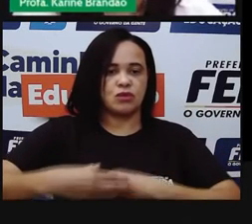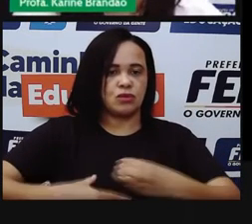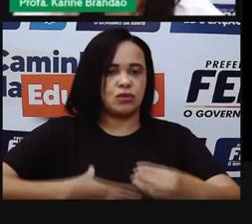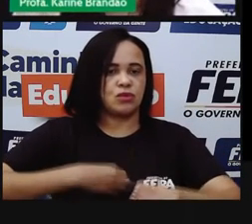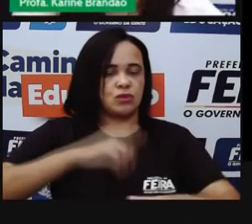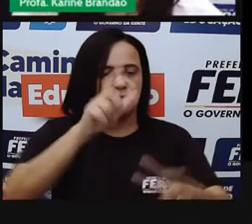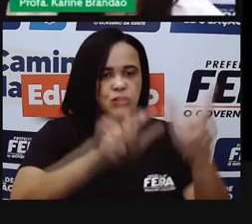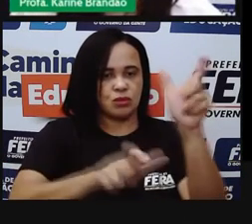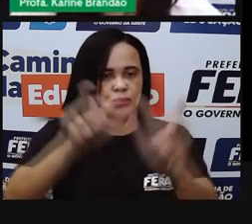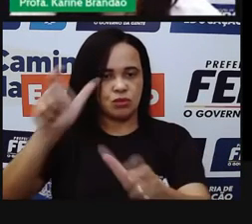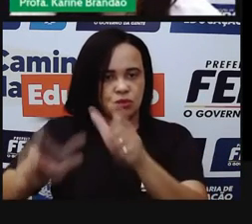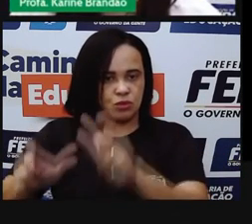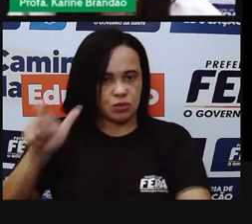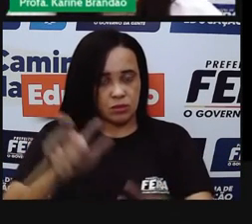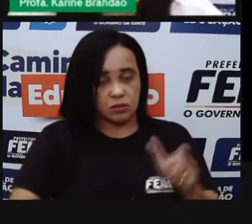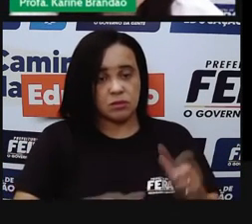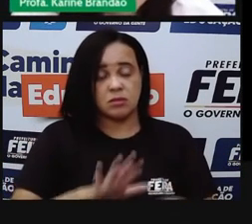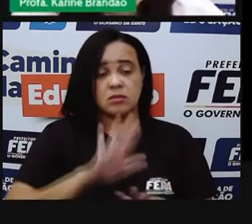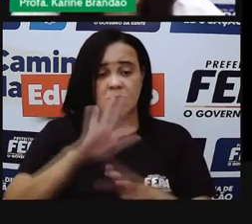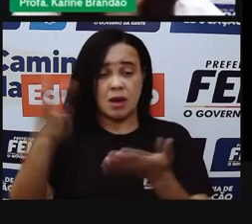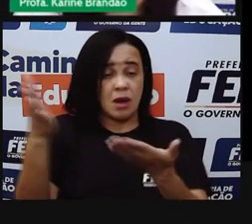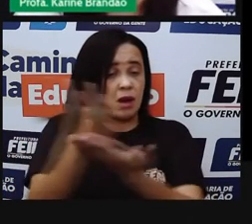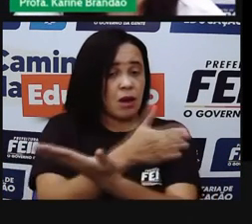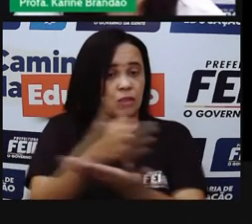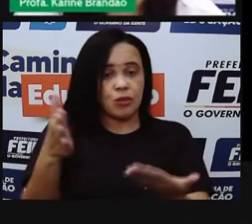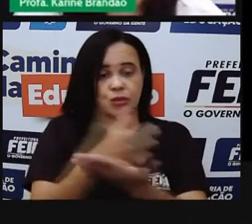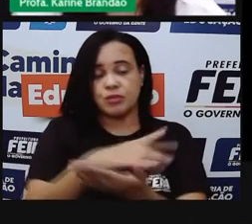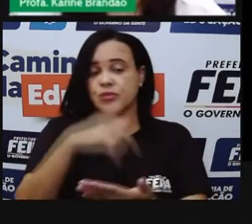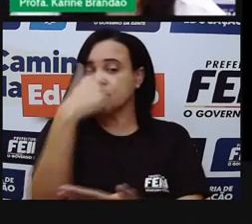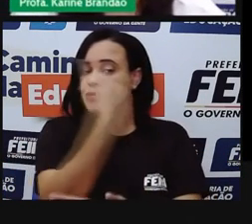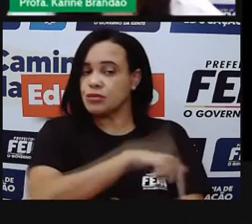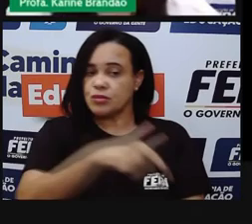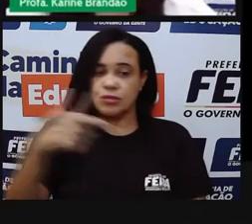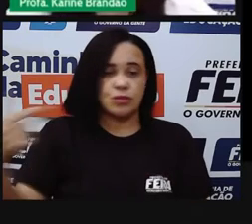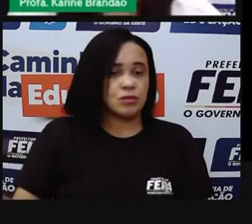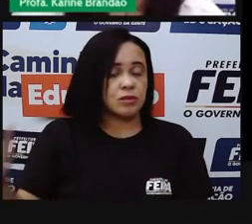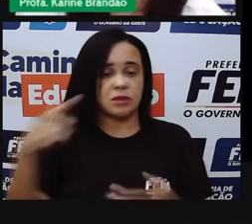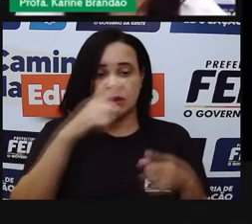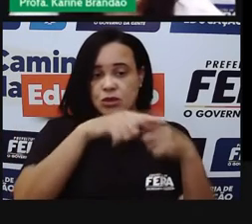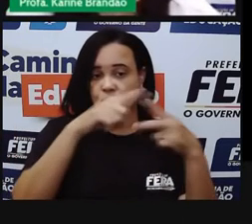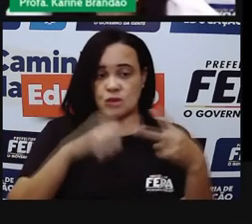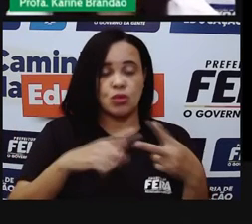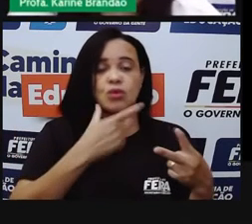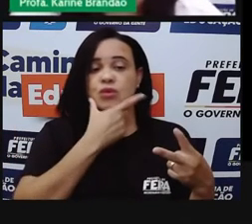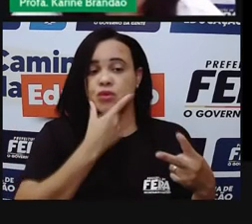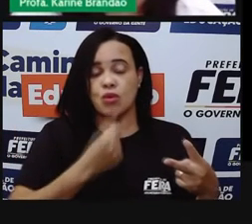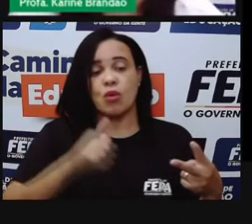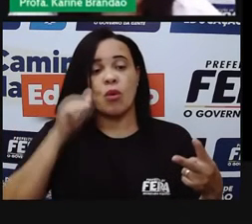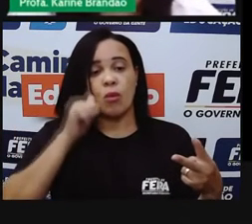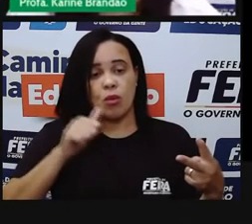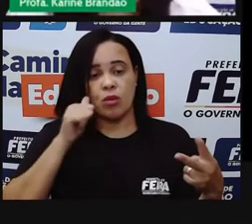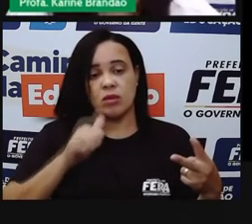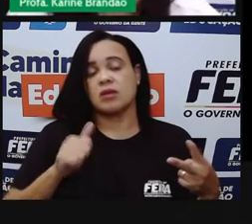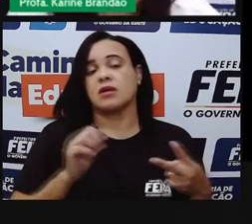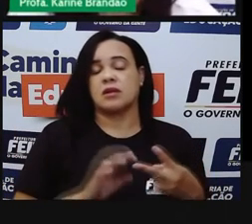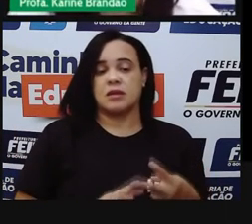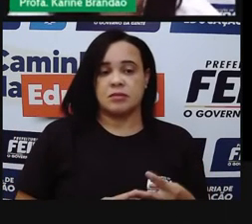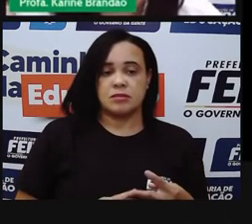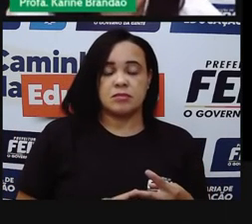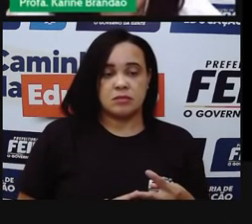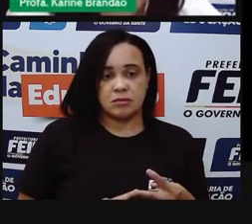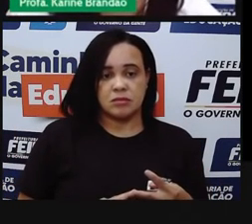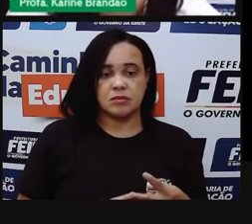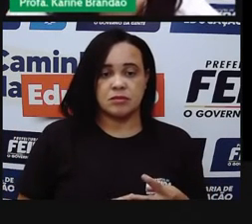tem, existem alguns seres vivos que não têm esses gametas, que não fazem essa reprodução